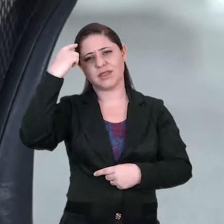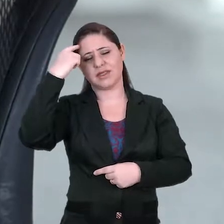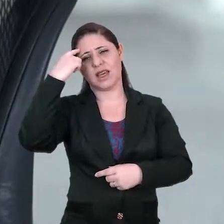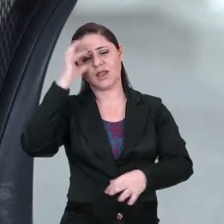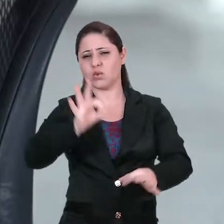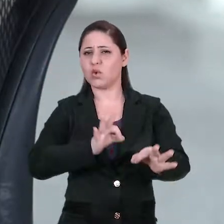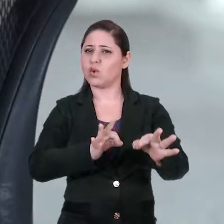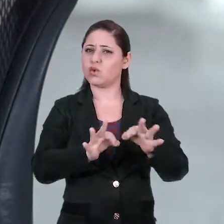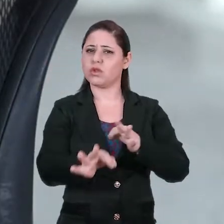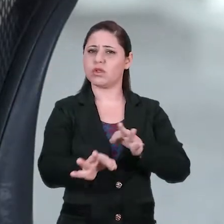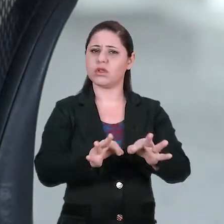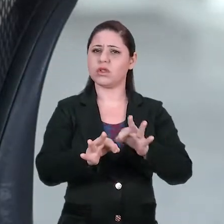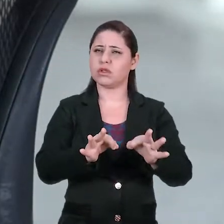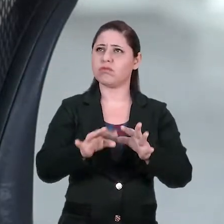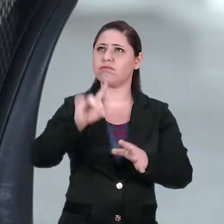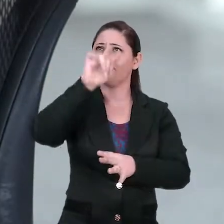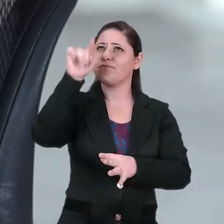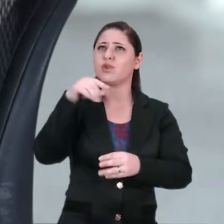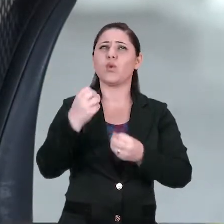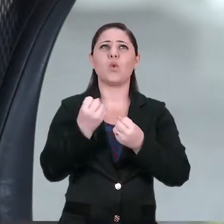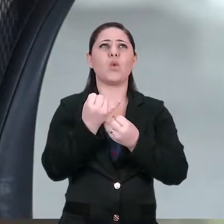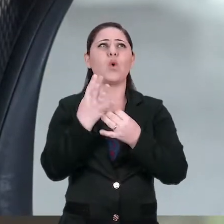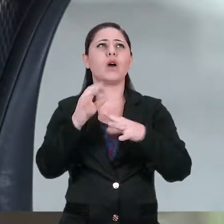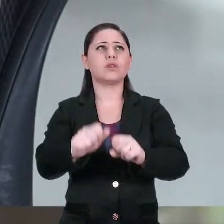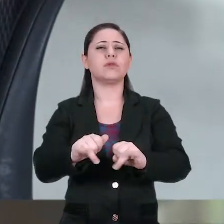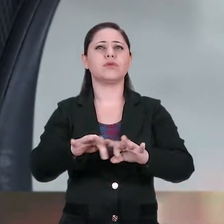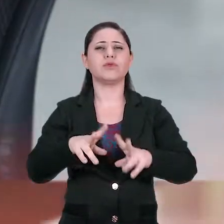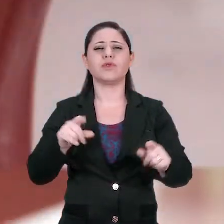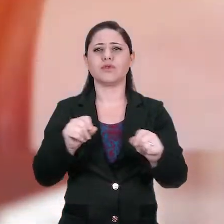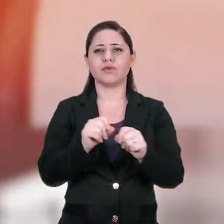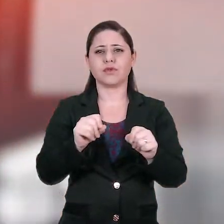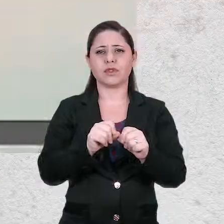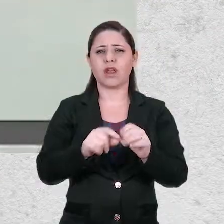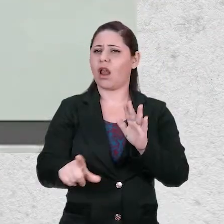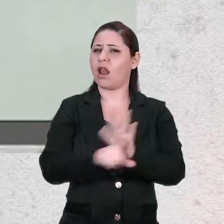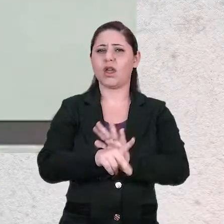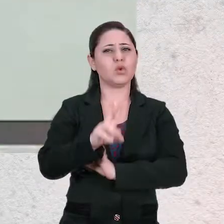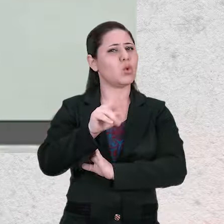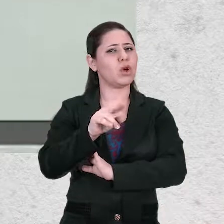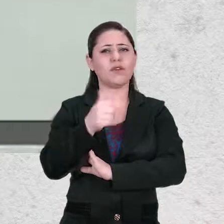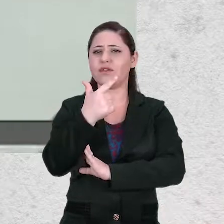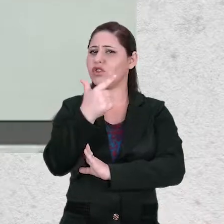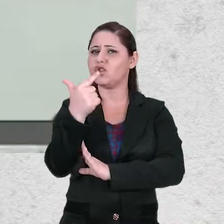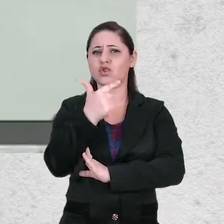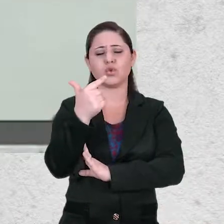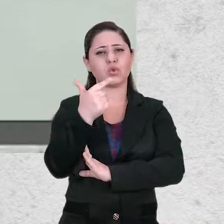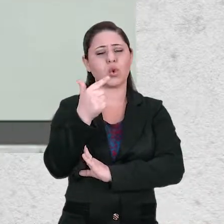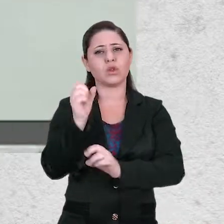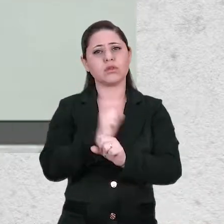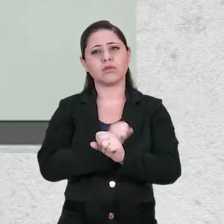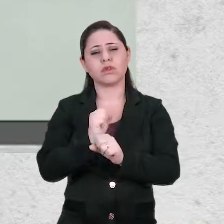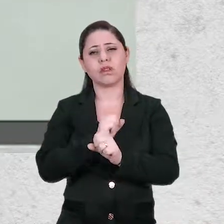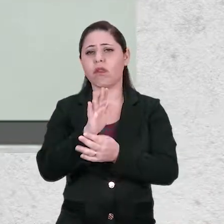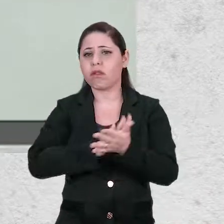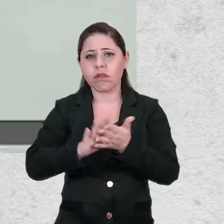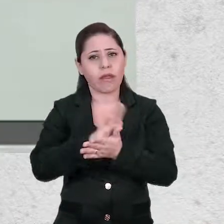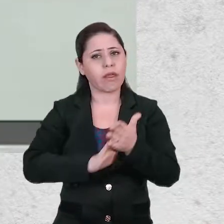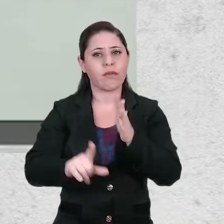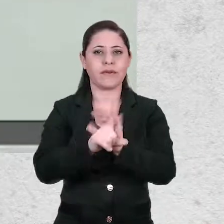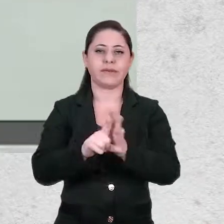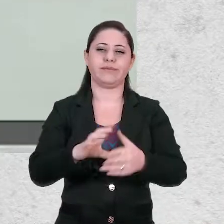tanto, questionado tanto, quantas audiências foram feitas, e a lei não saía 22 anos, bem, praticamente. 22 anos?